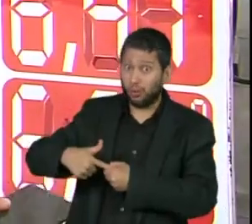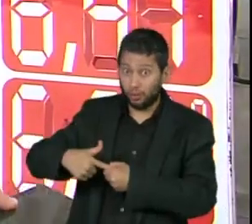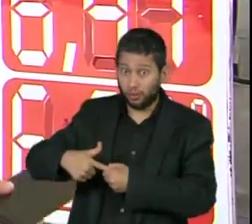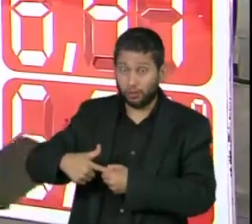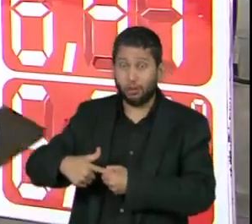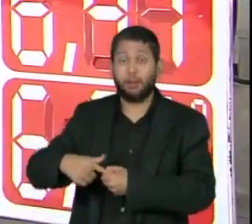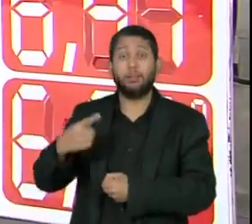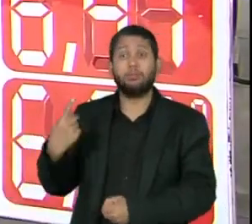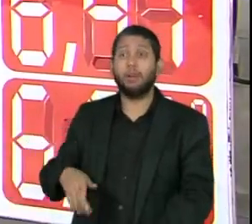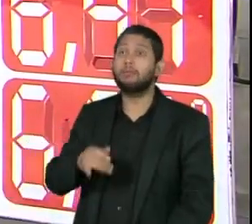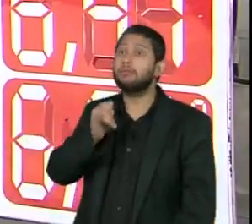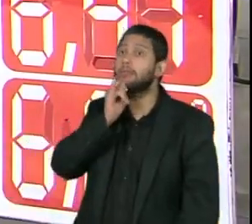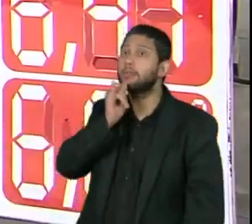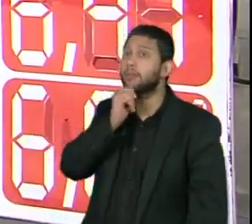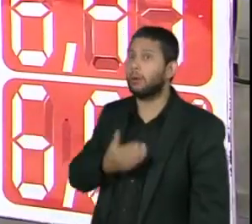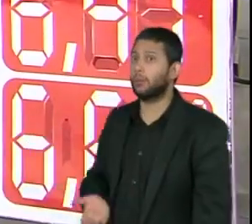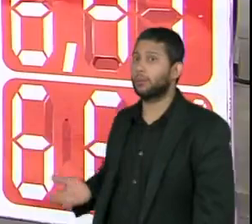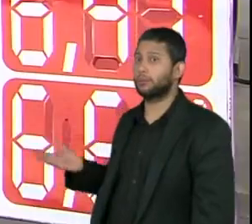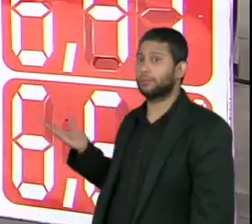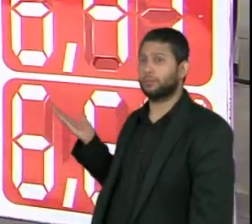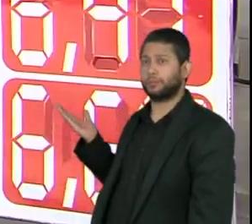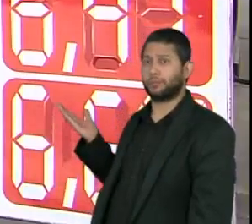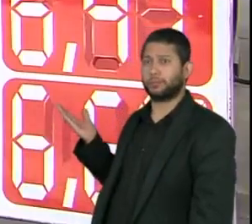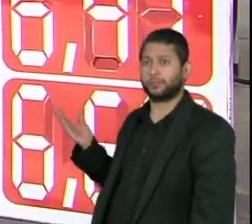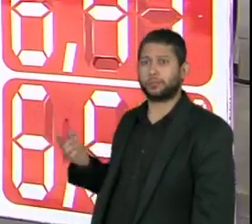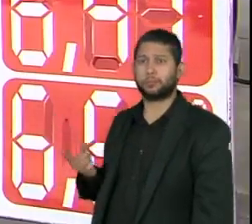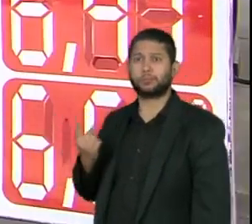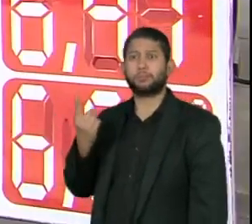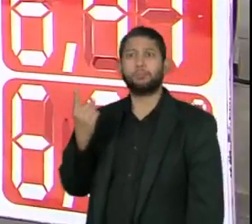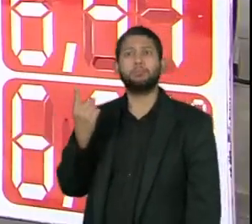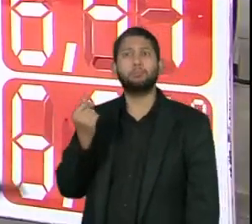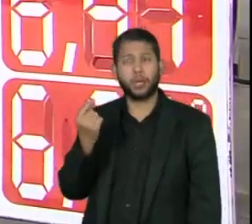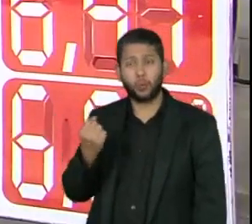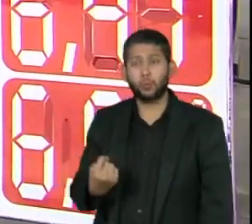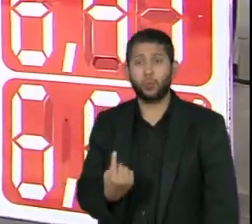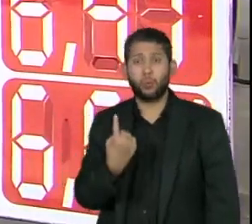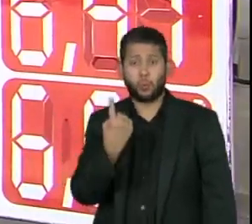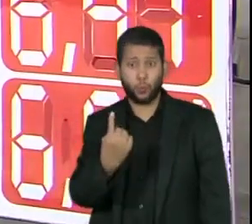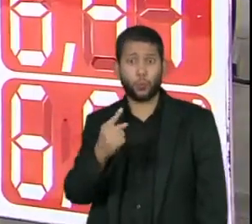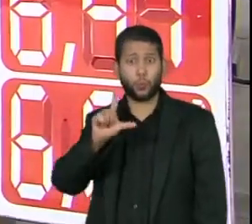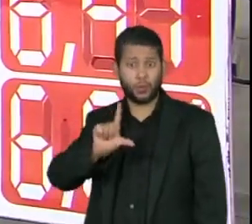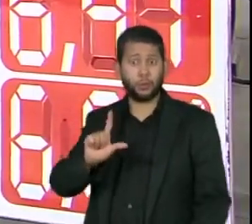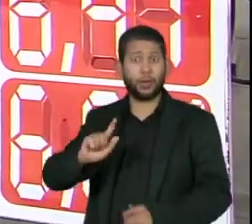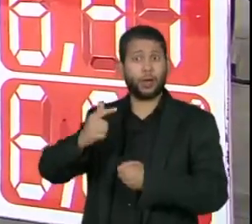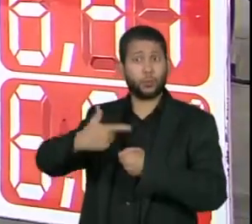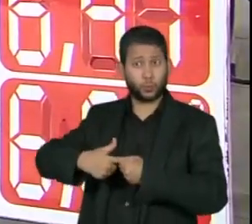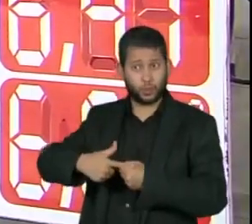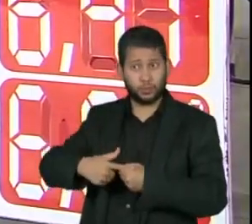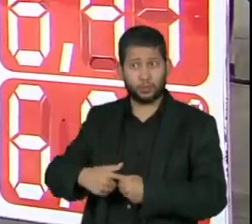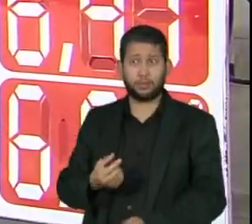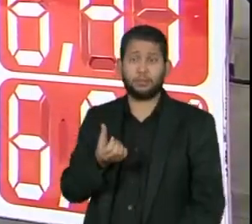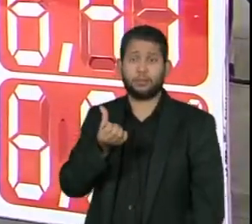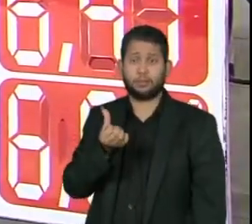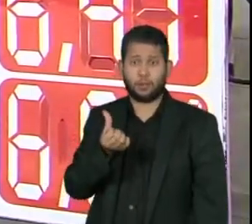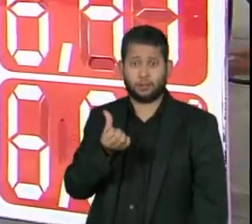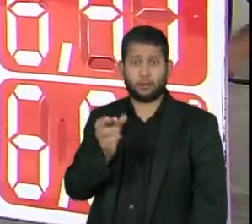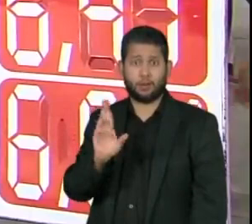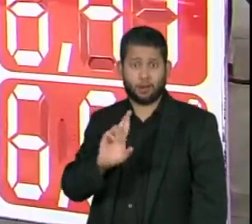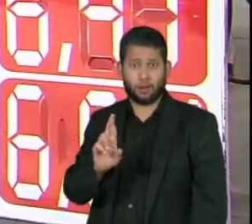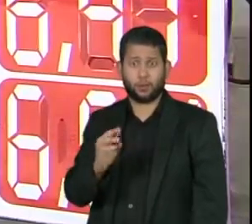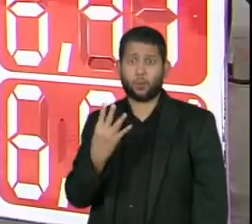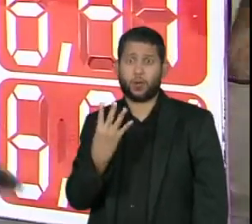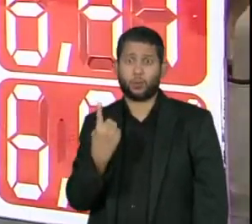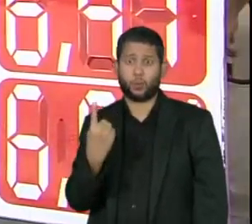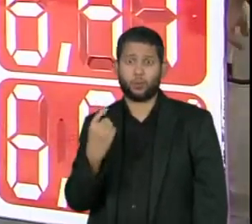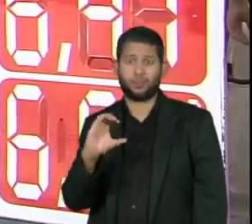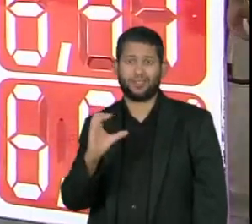aqui nesse posto, por exemplo, hoje eles estão vendendo o preço, o litro da gasolina comum, a R$